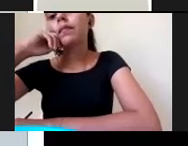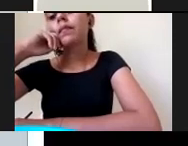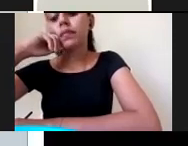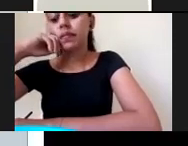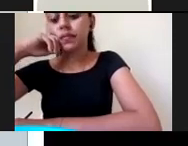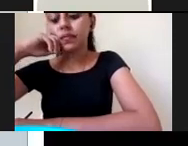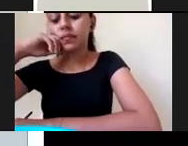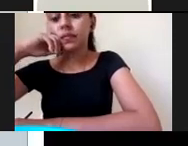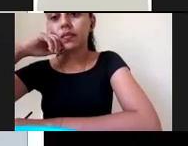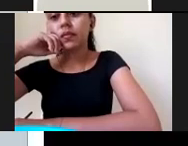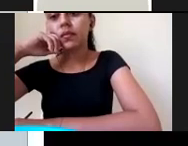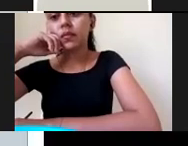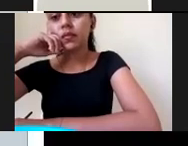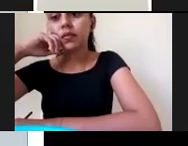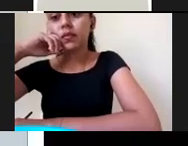temperatura muito baixa.